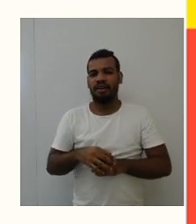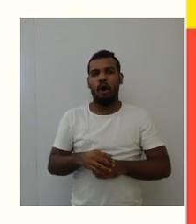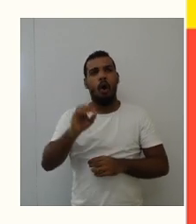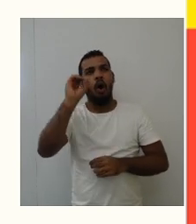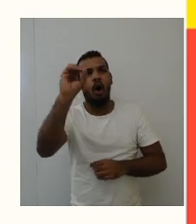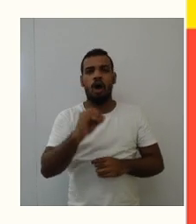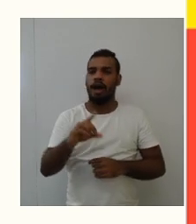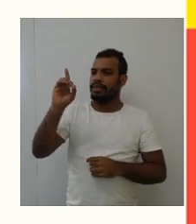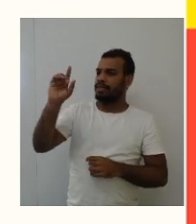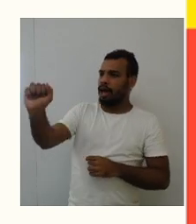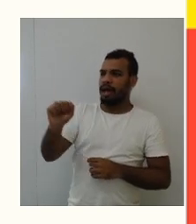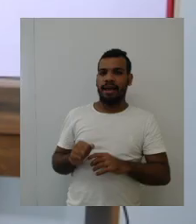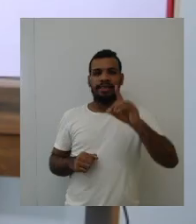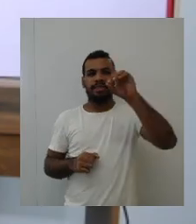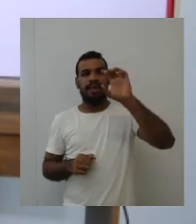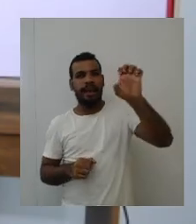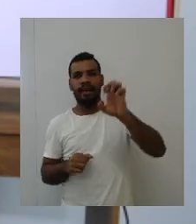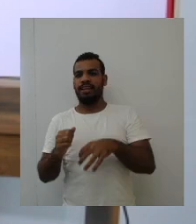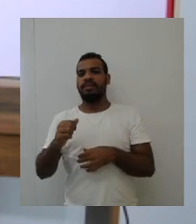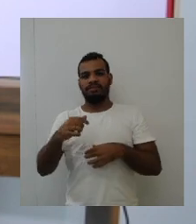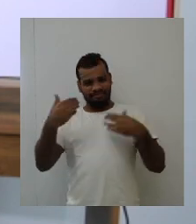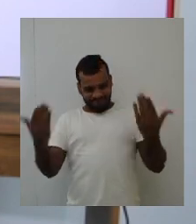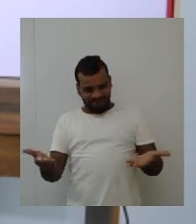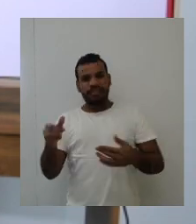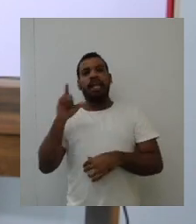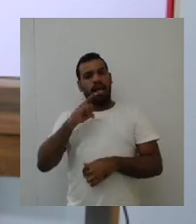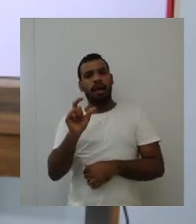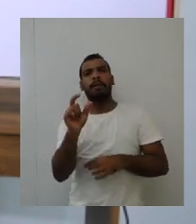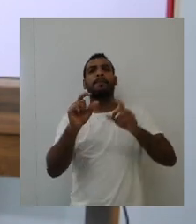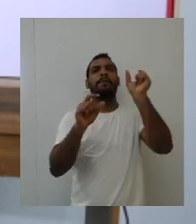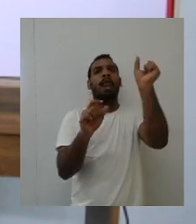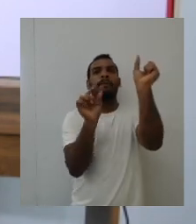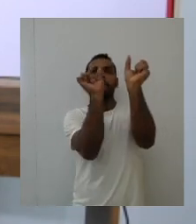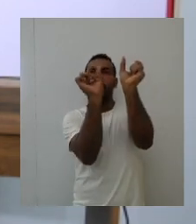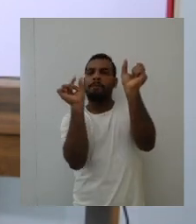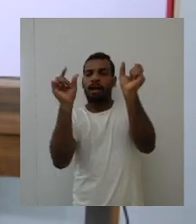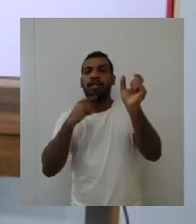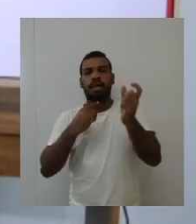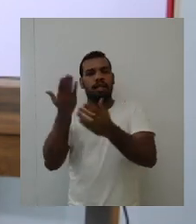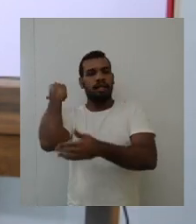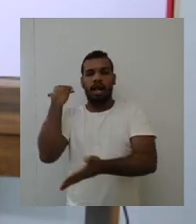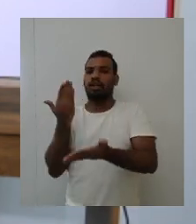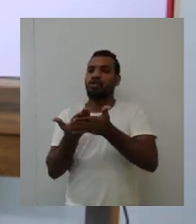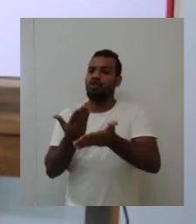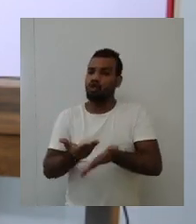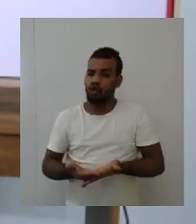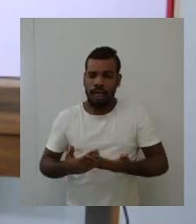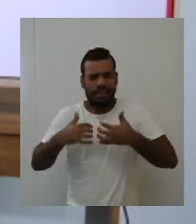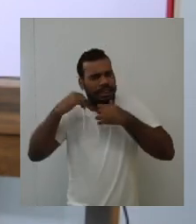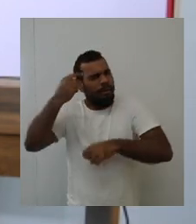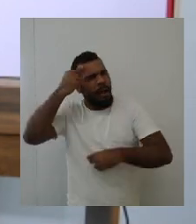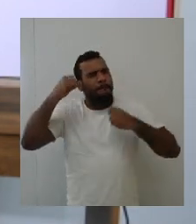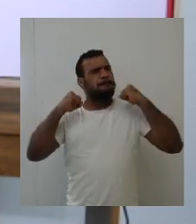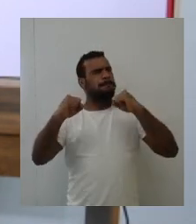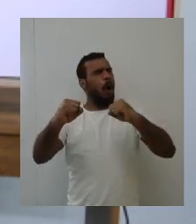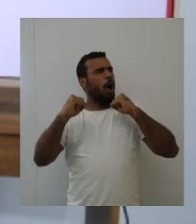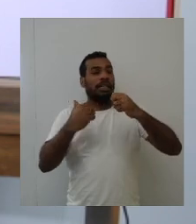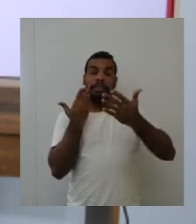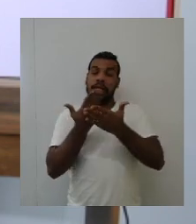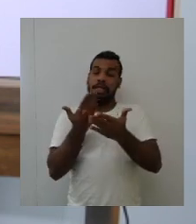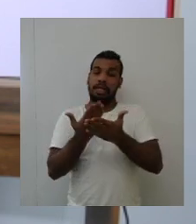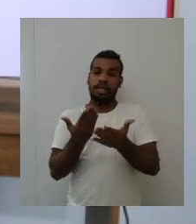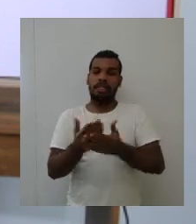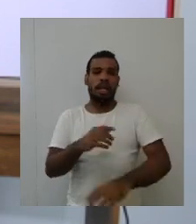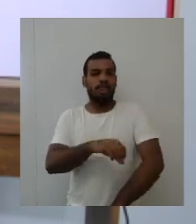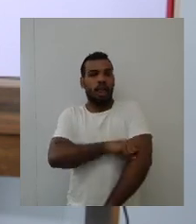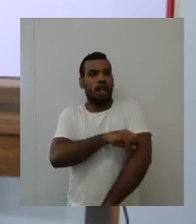No nono ano, no ensino fundamental, a gente estuda conectivo até dar uma dor de cabeça, e aí a gente não sabe que quando chega no ensino médio, a